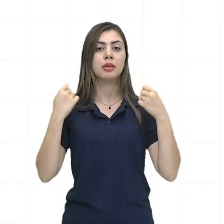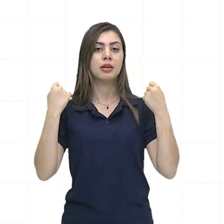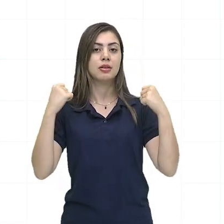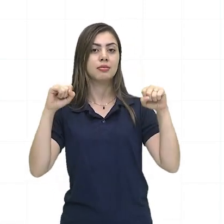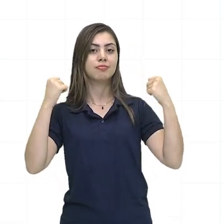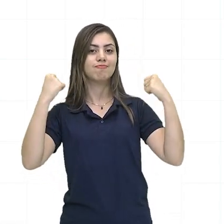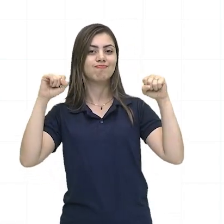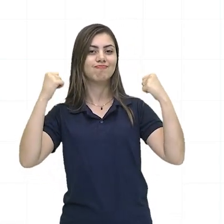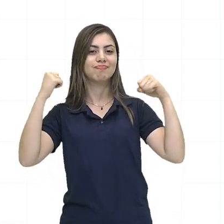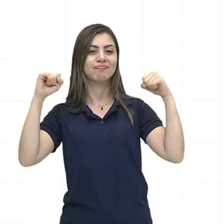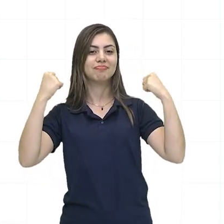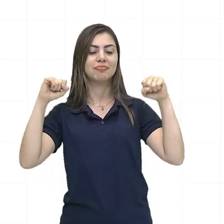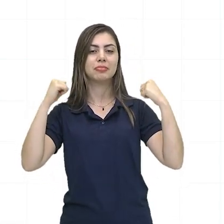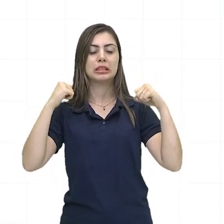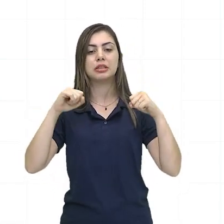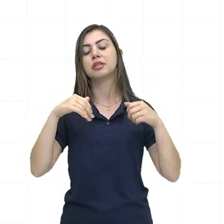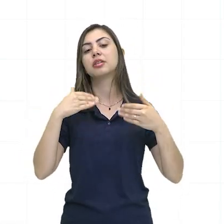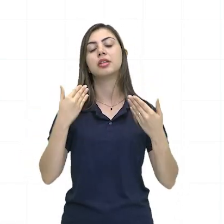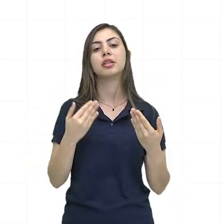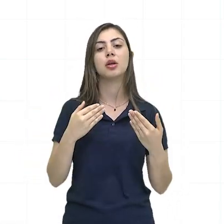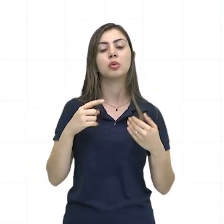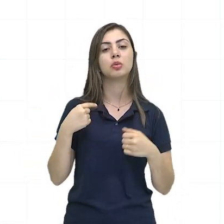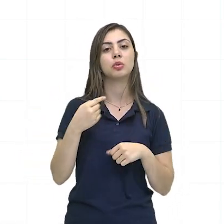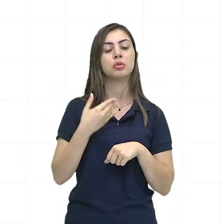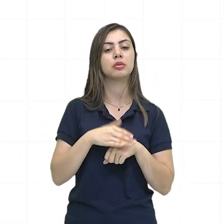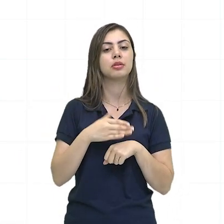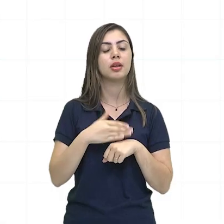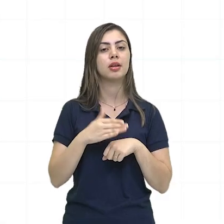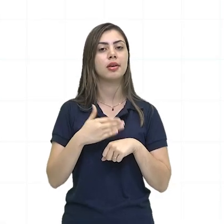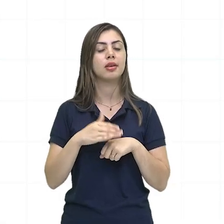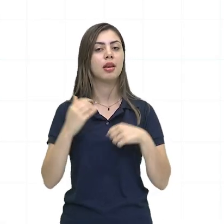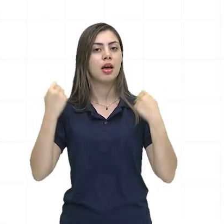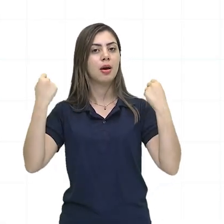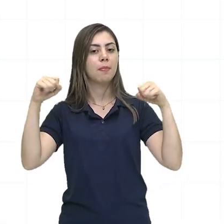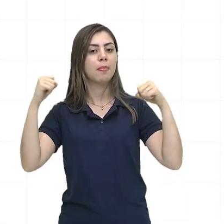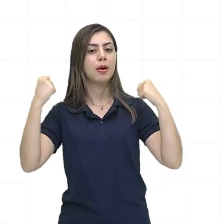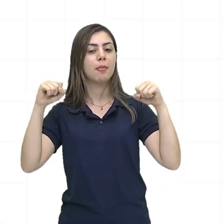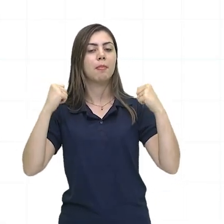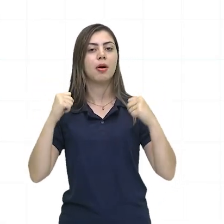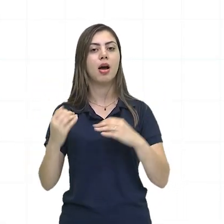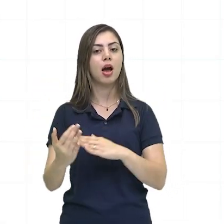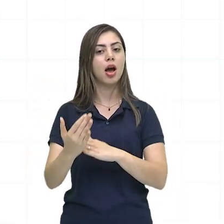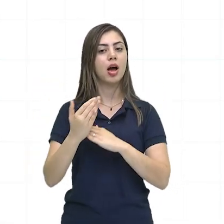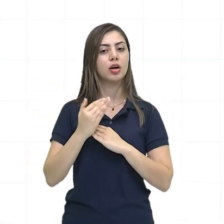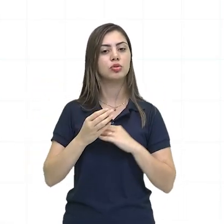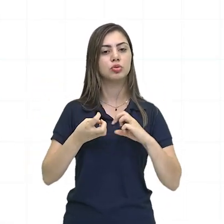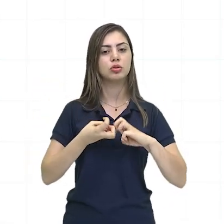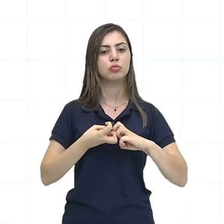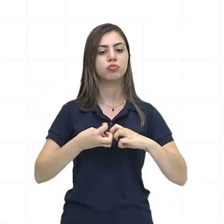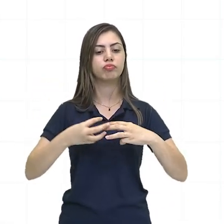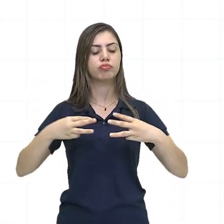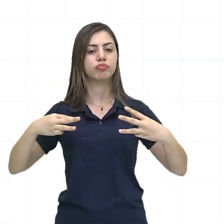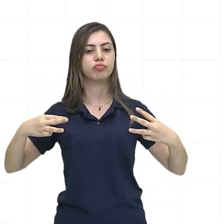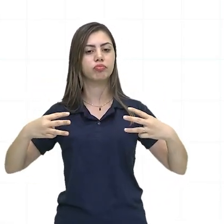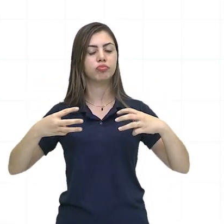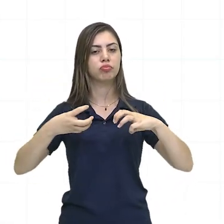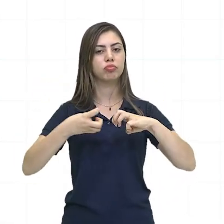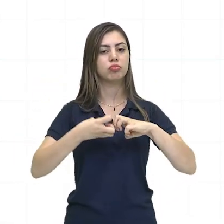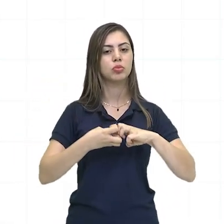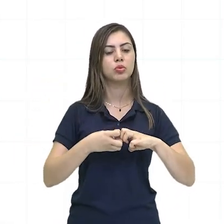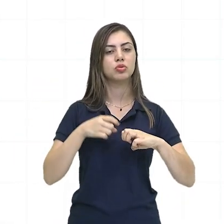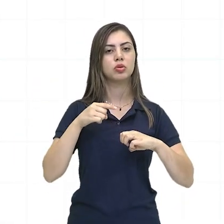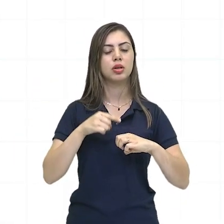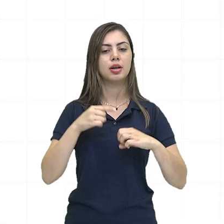exercícios físicos, né? Pois o exercício físico, ele fortalece os músculos que sustentam